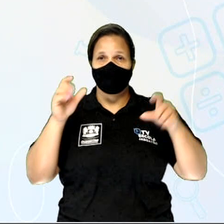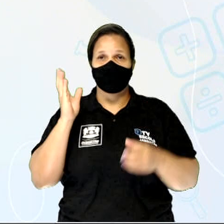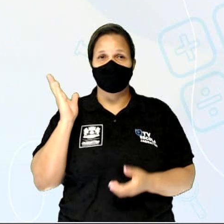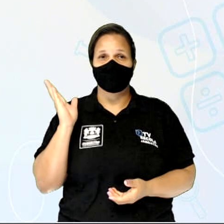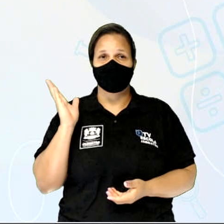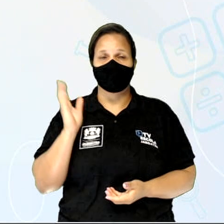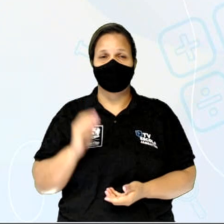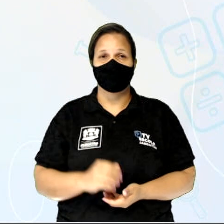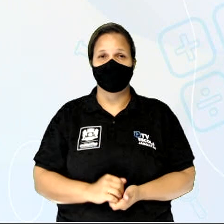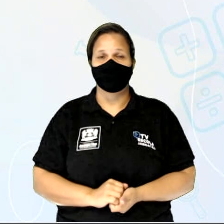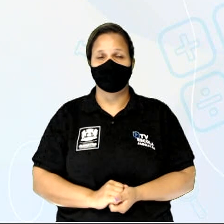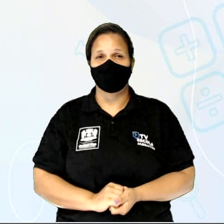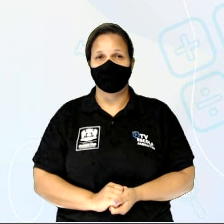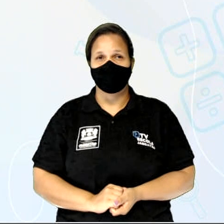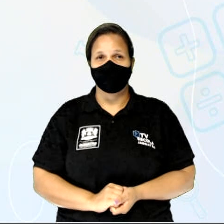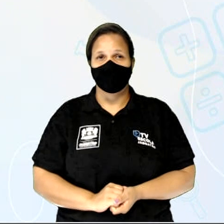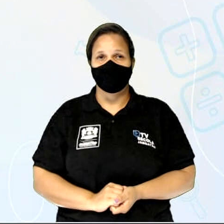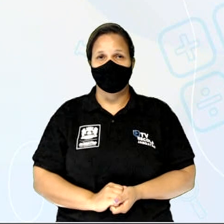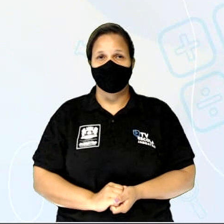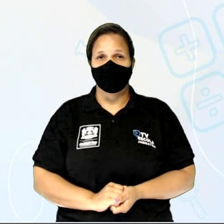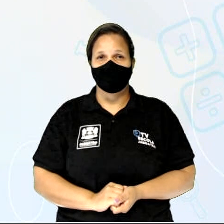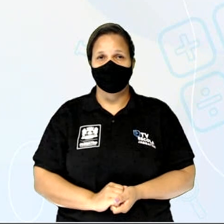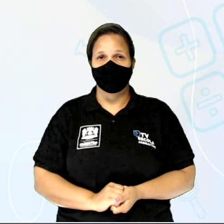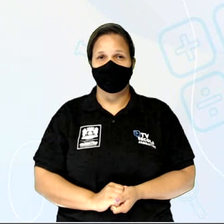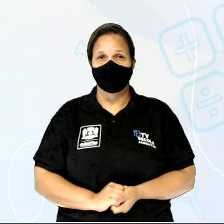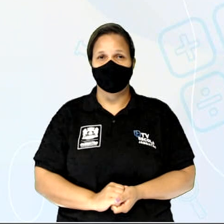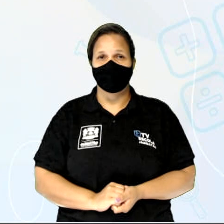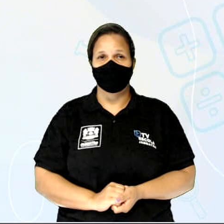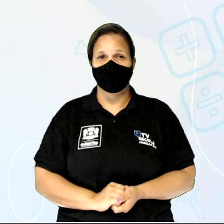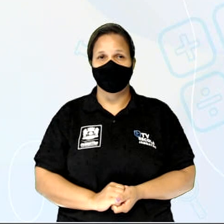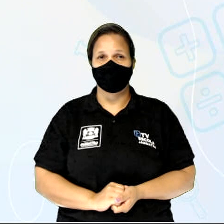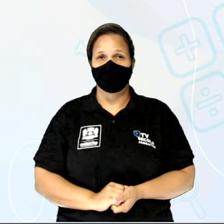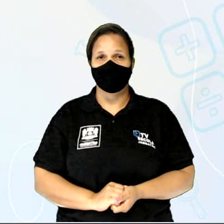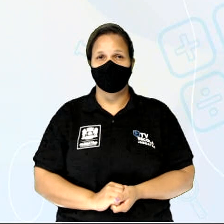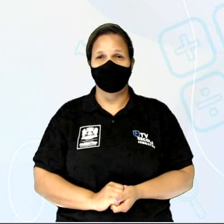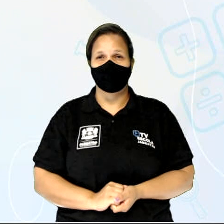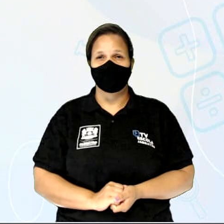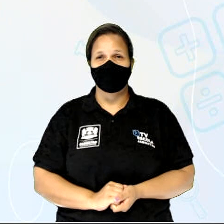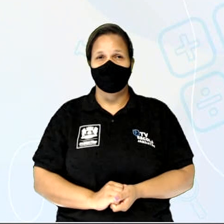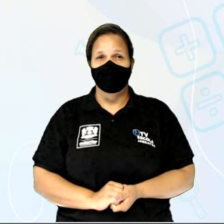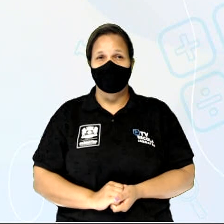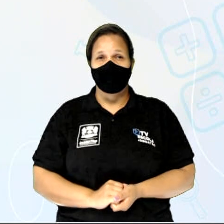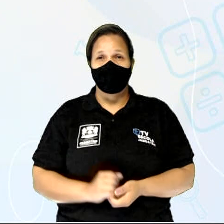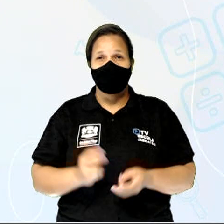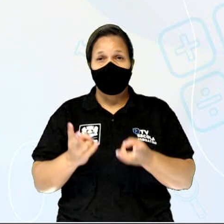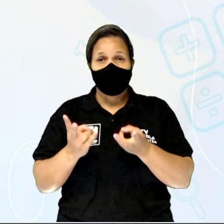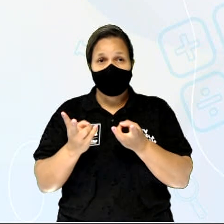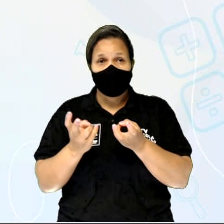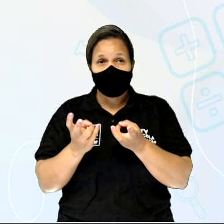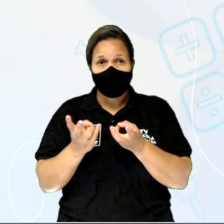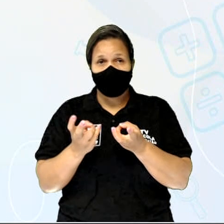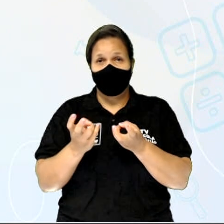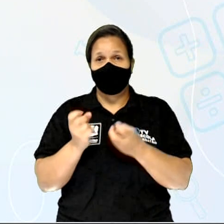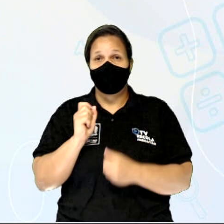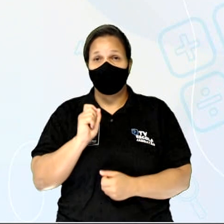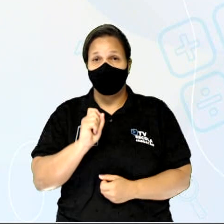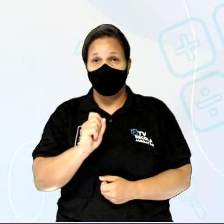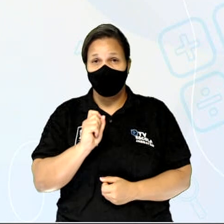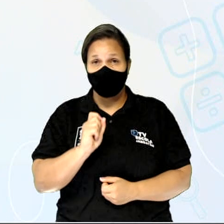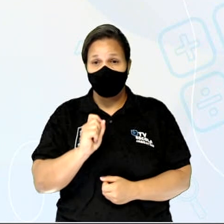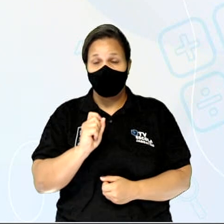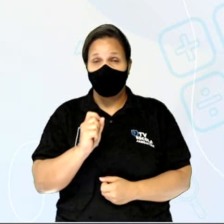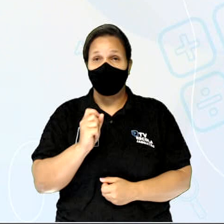with me, he will tell me later. Percebam que a frase he is upset with